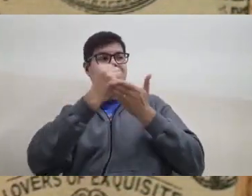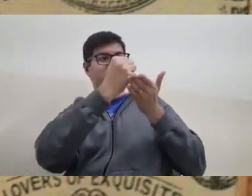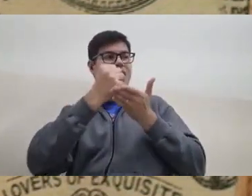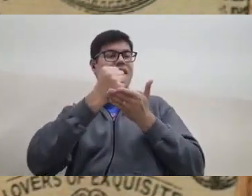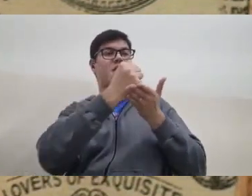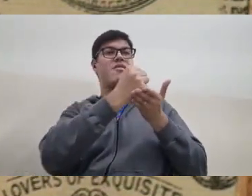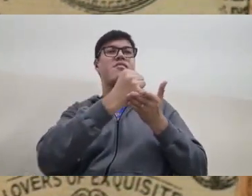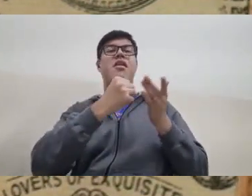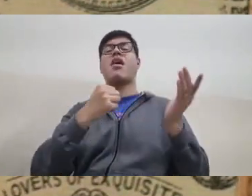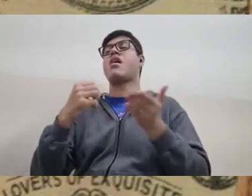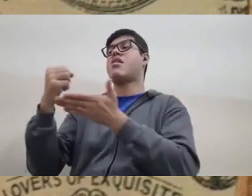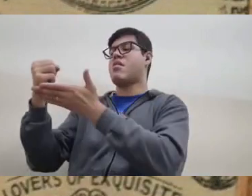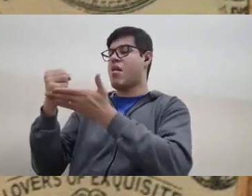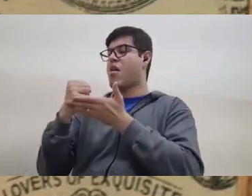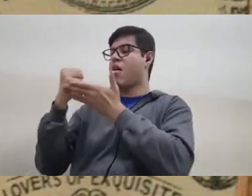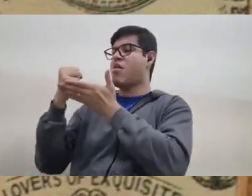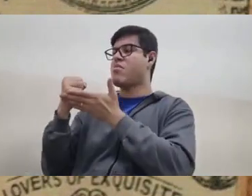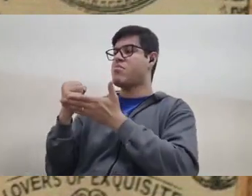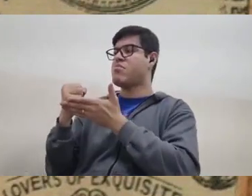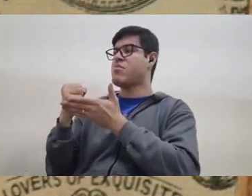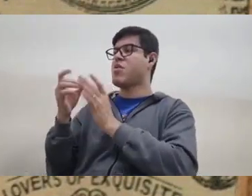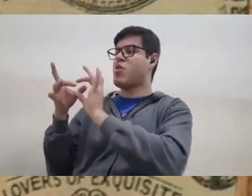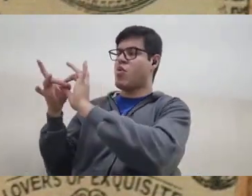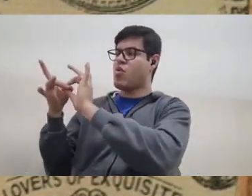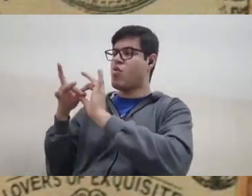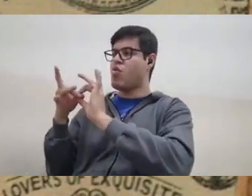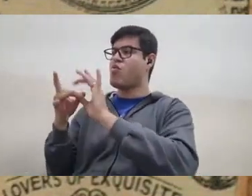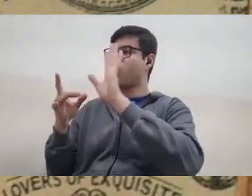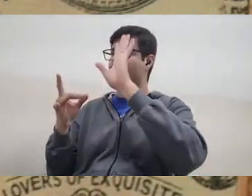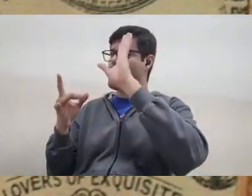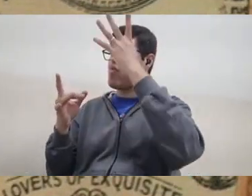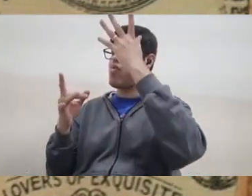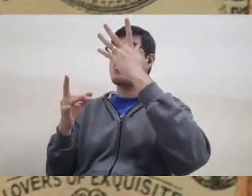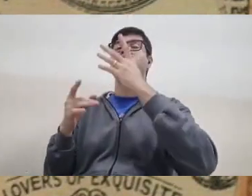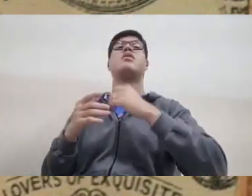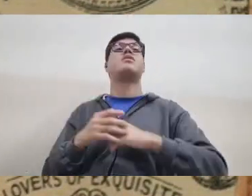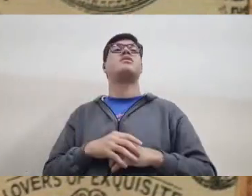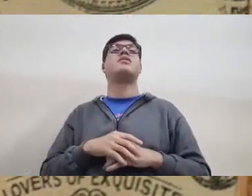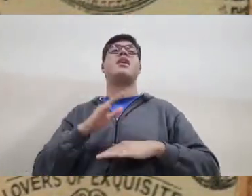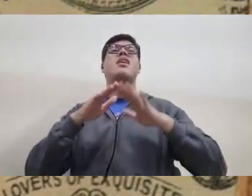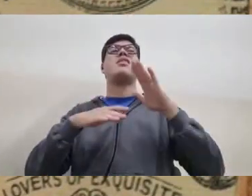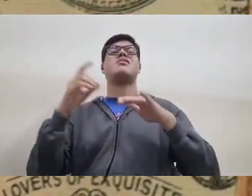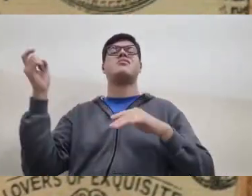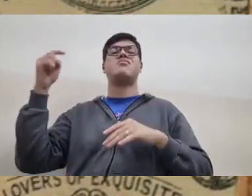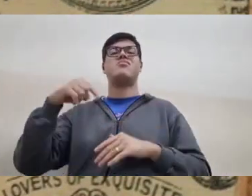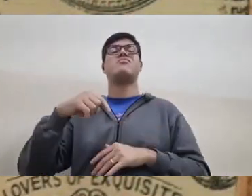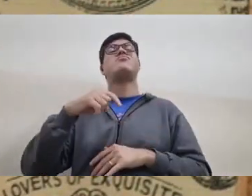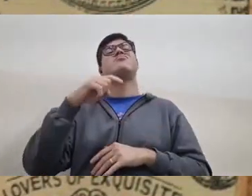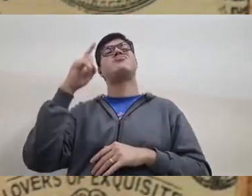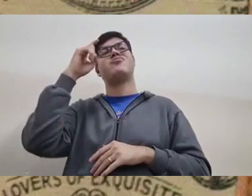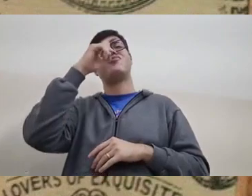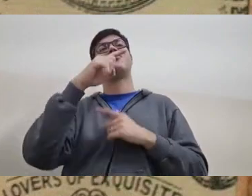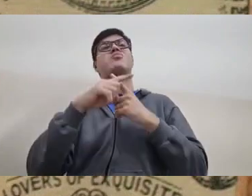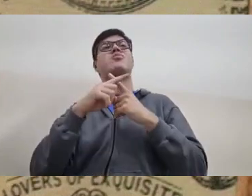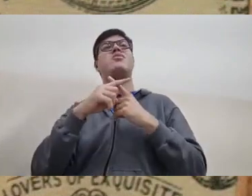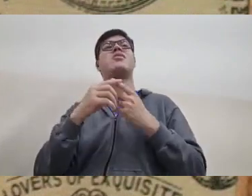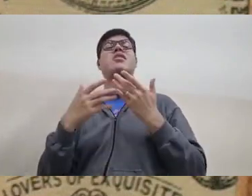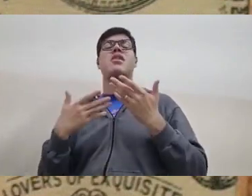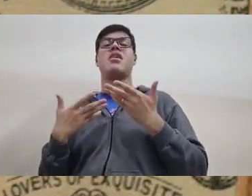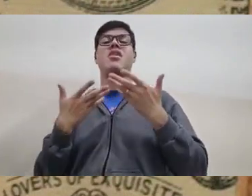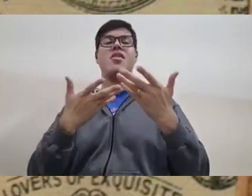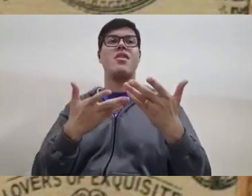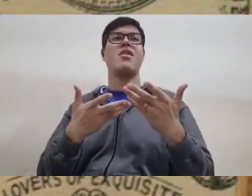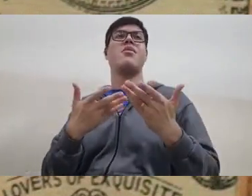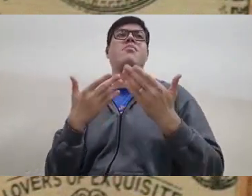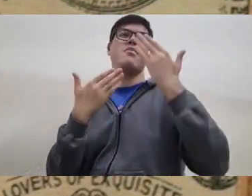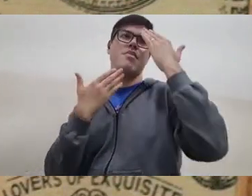solucionar porque não é fácil então a gente agradece por isso por isso que fica difícil a gente vir mas eu agradeço o